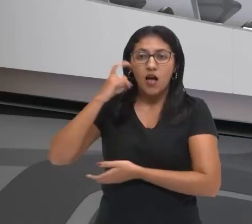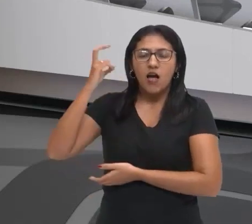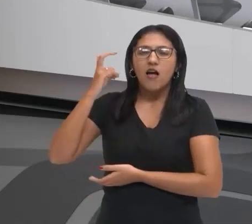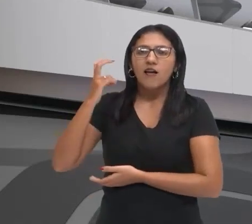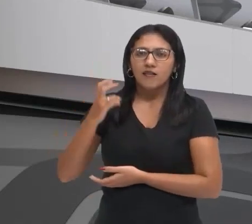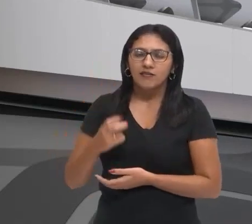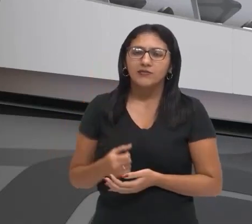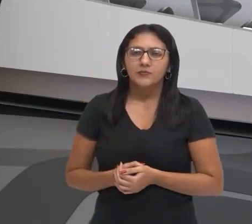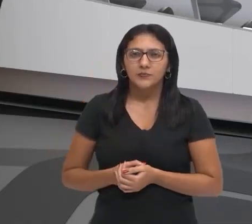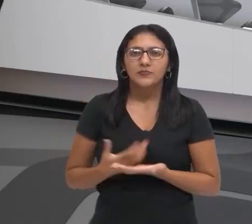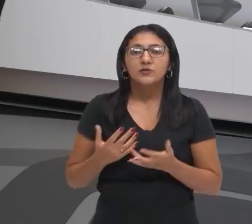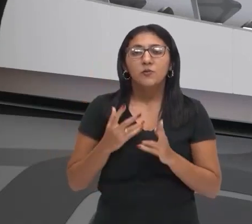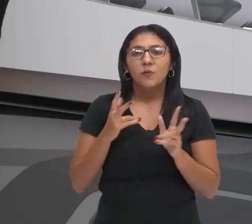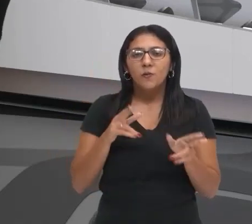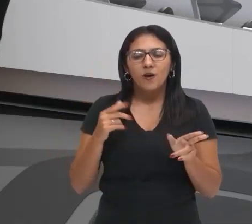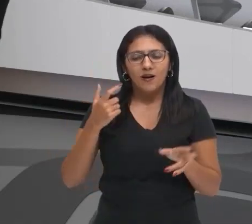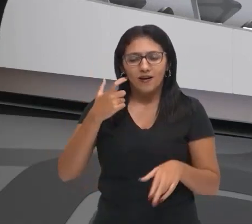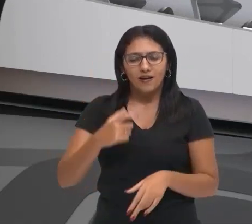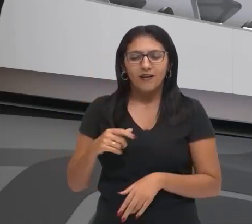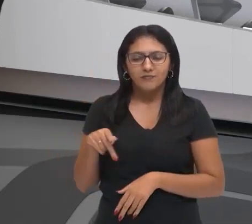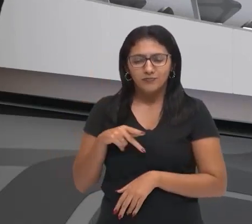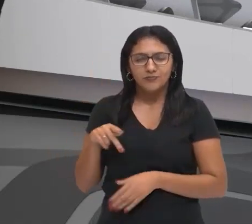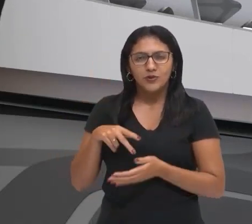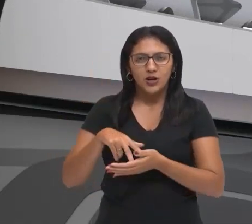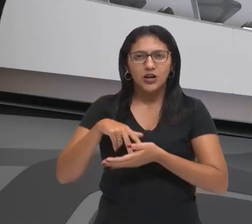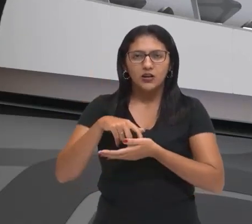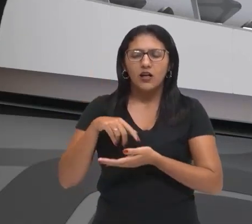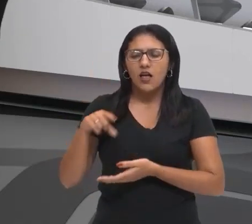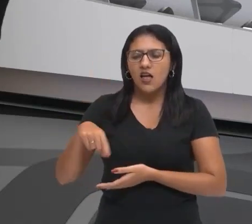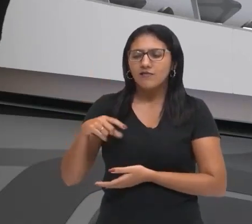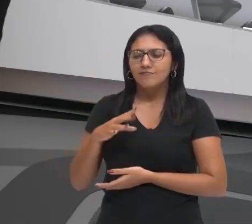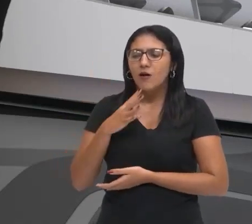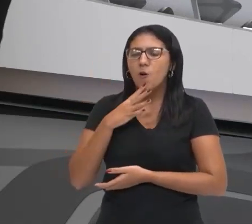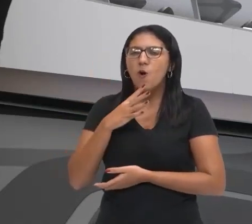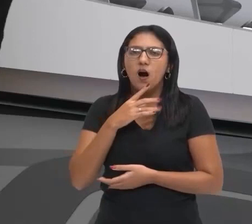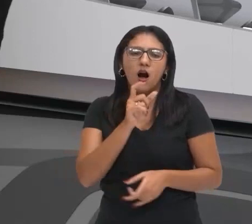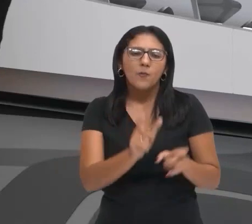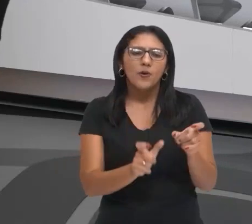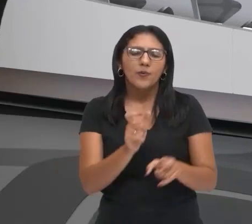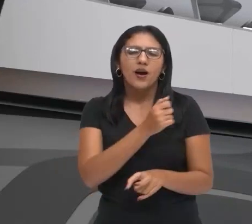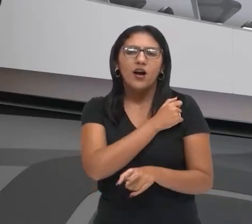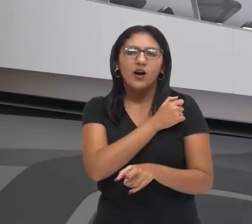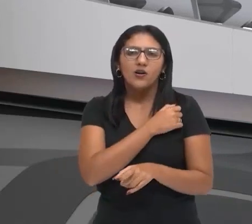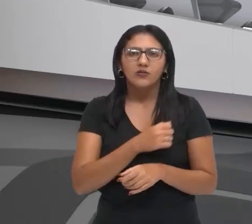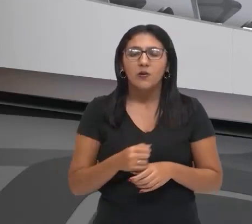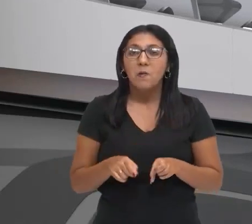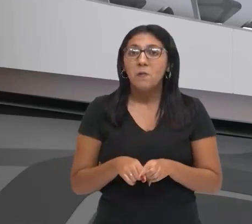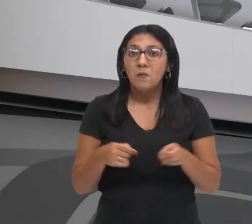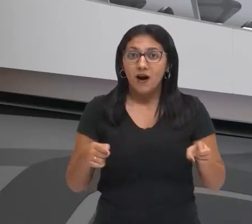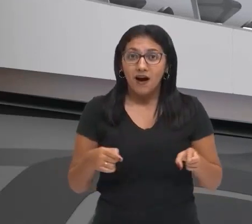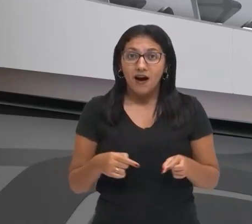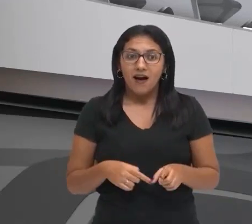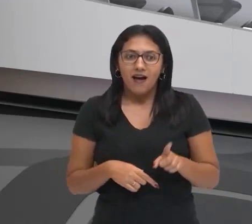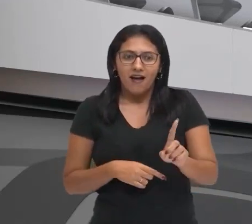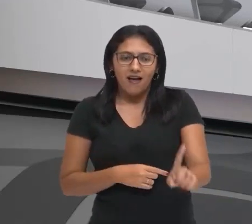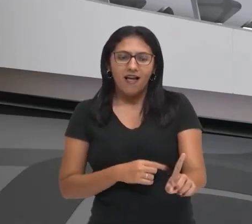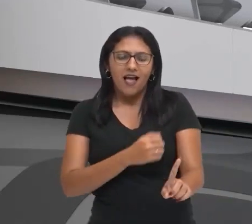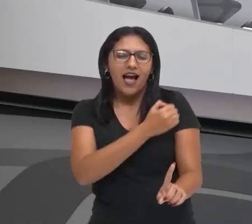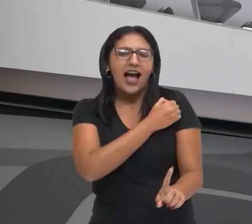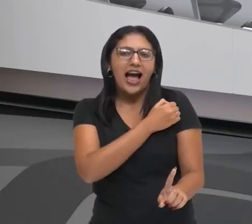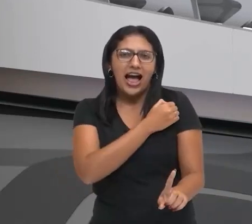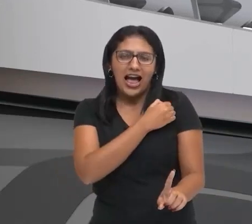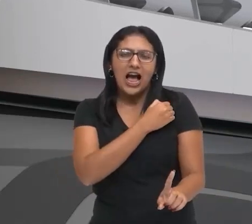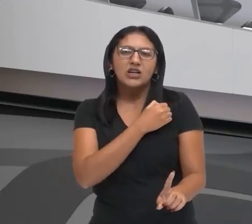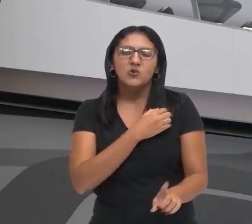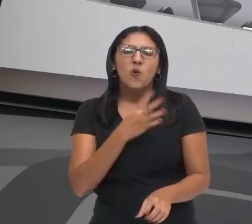nós estamos aqui em sala de aula, ele conhece o aluno, mas o aluno também conhece o professor,